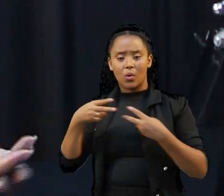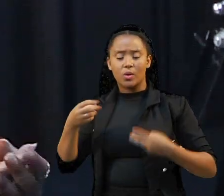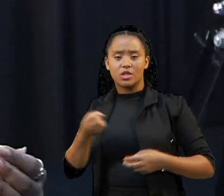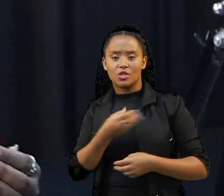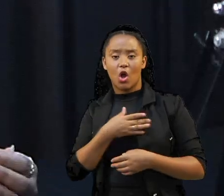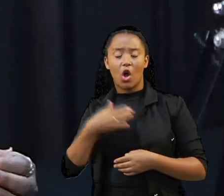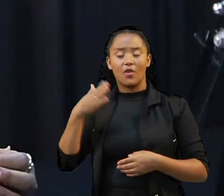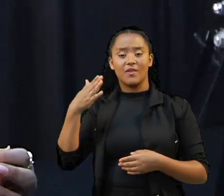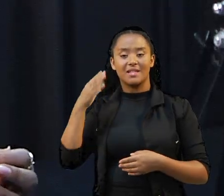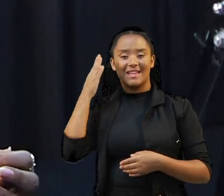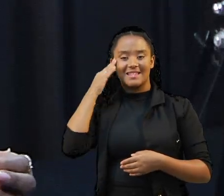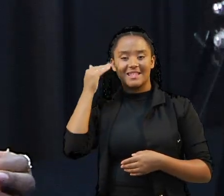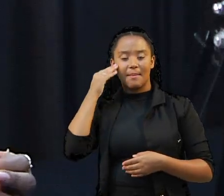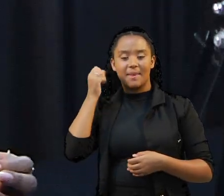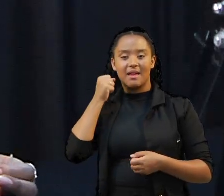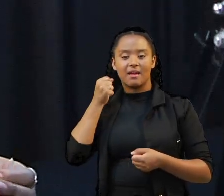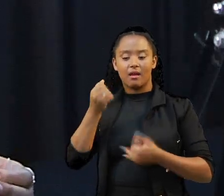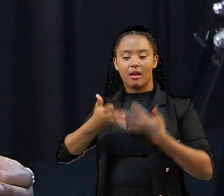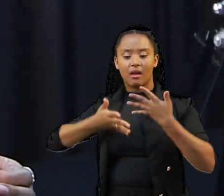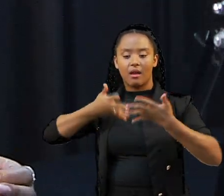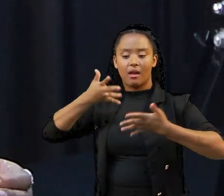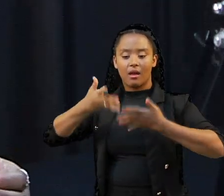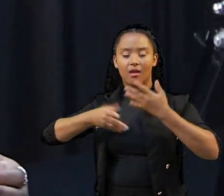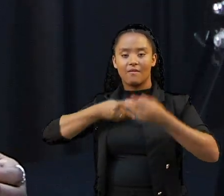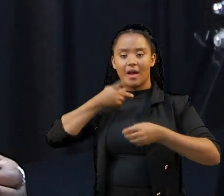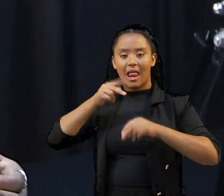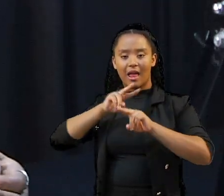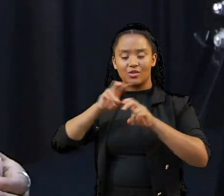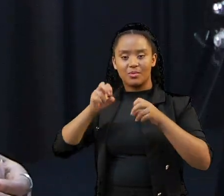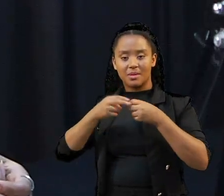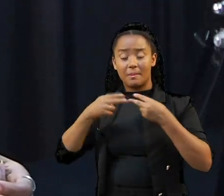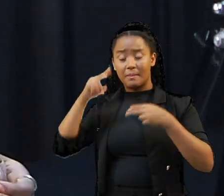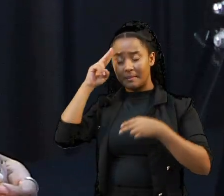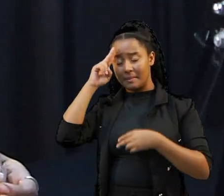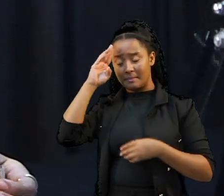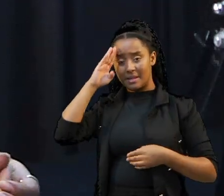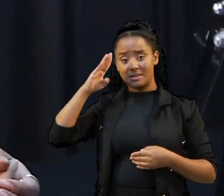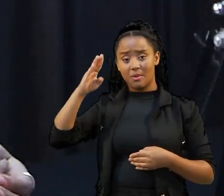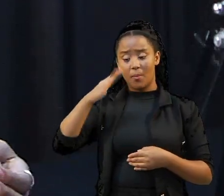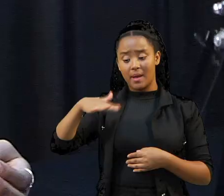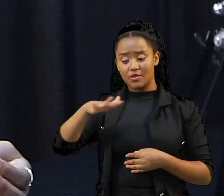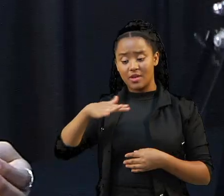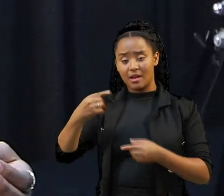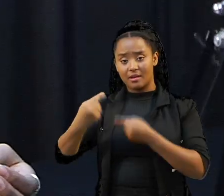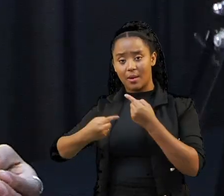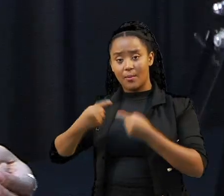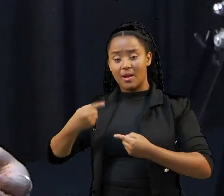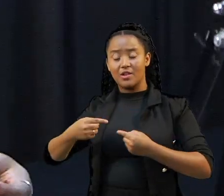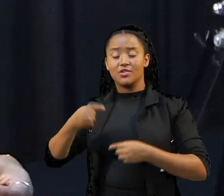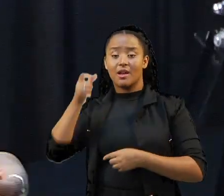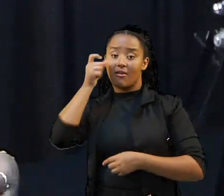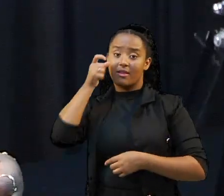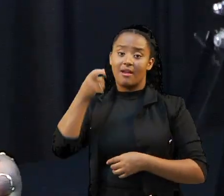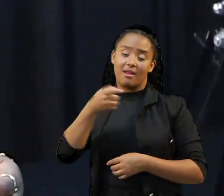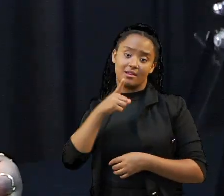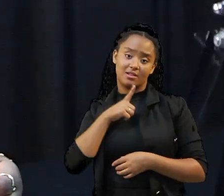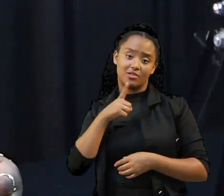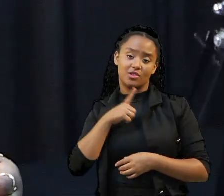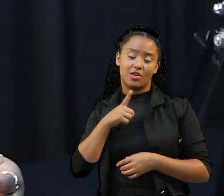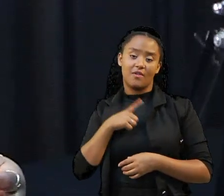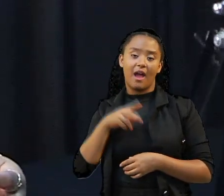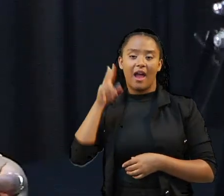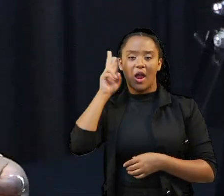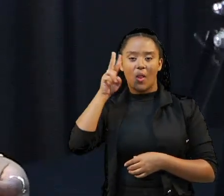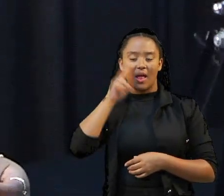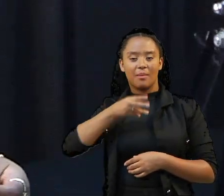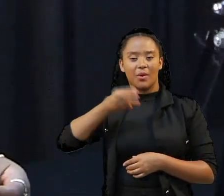saber falar sobre as coisas, e principalmente a política me interessou muito. Quando eu estava nesse período, eu lembro